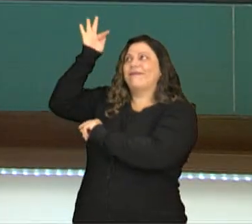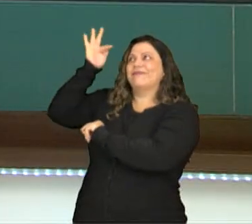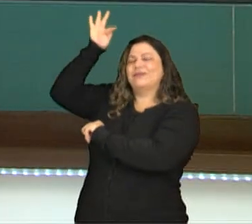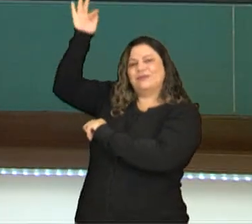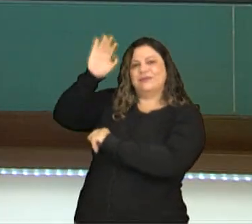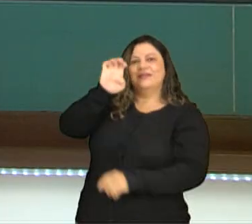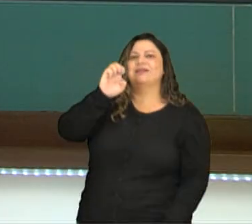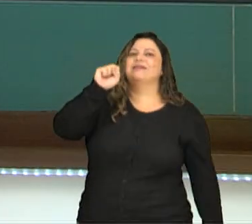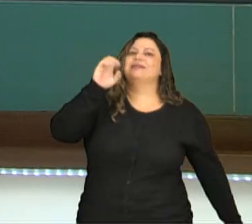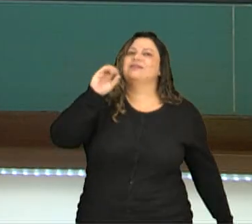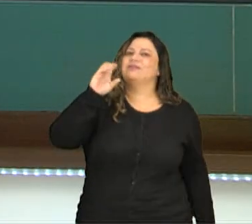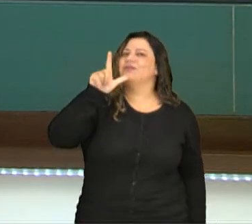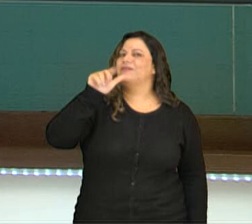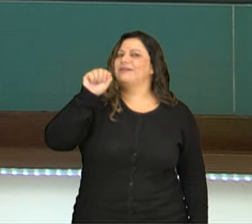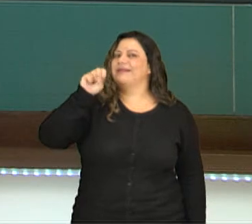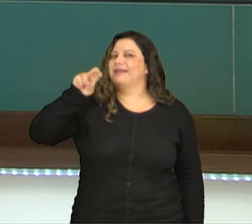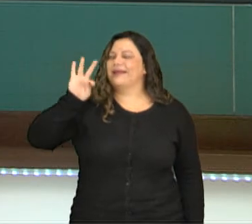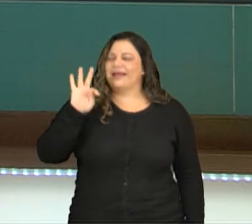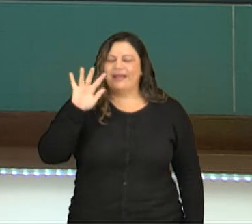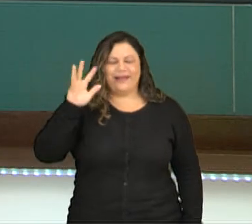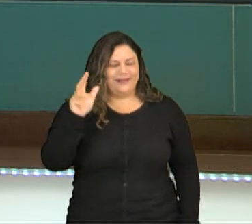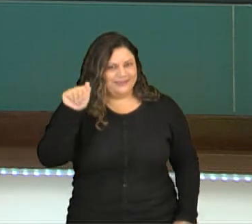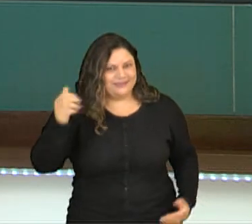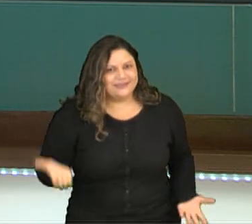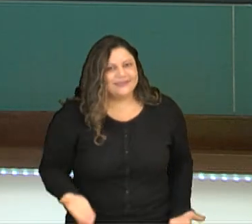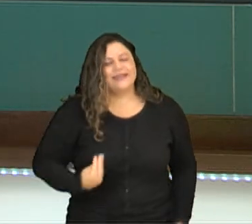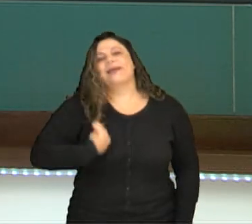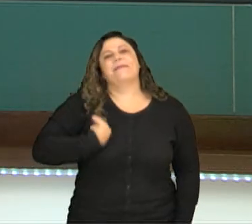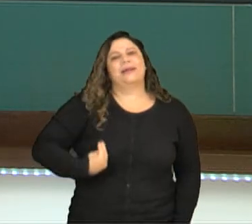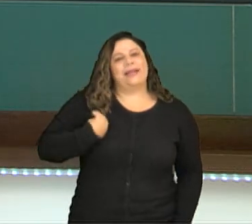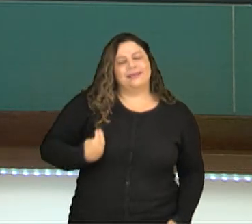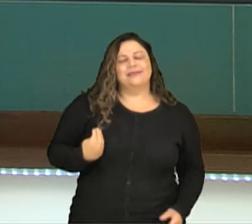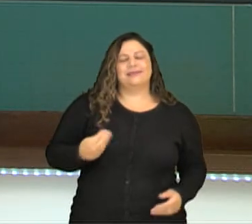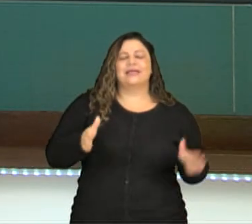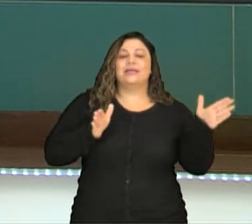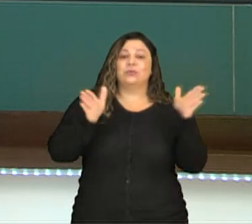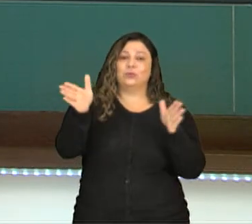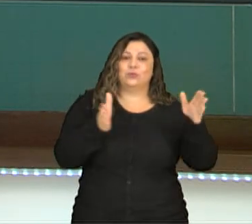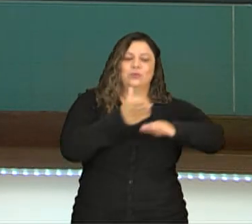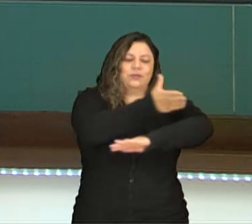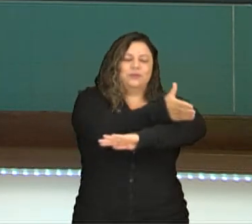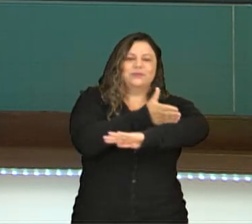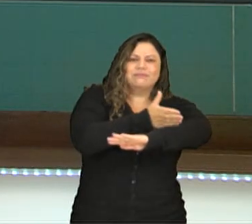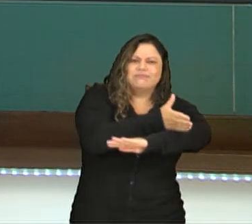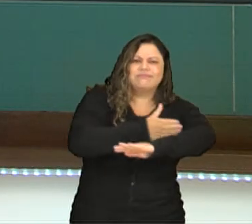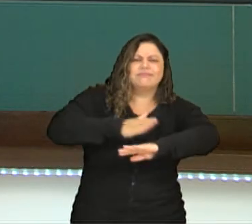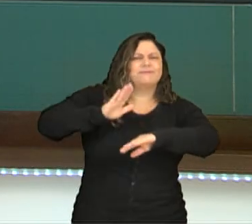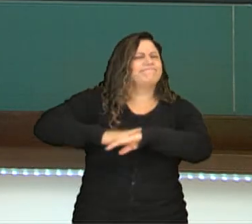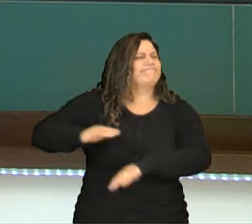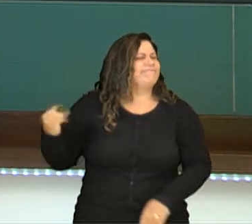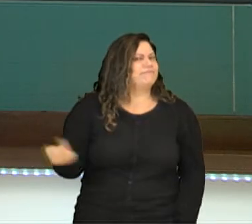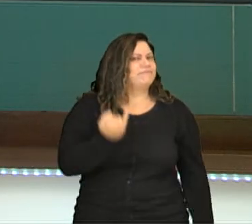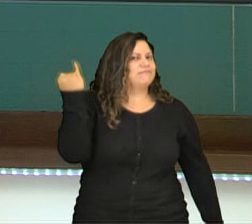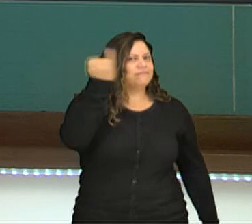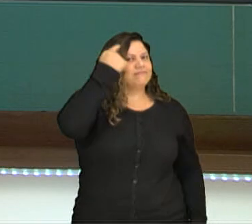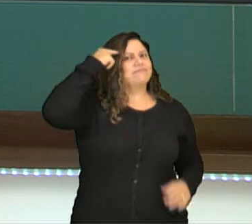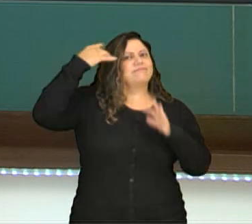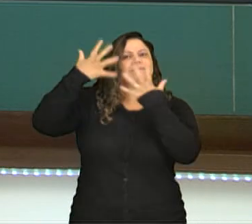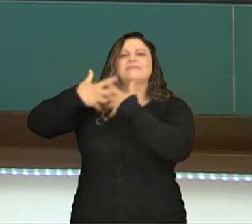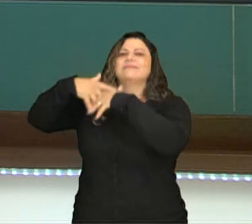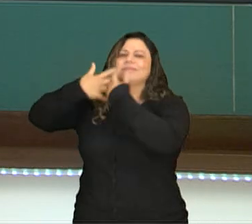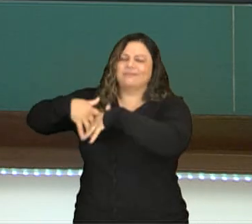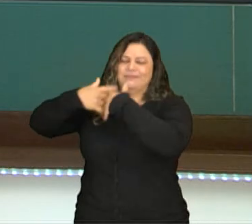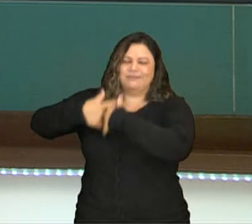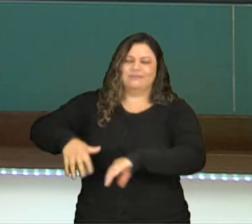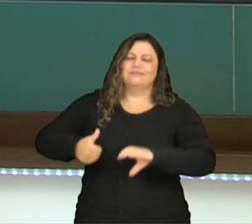escolástica, uma filosofia presente na Idade Média e que foi de suma importância para o pensamento religioso